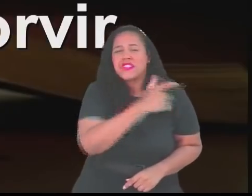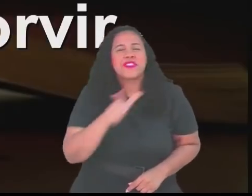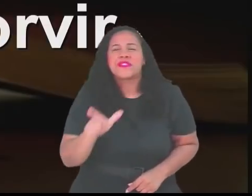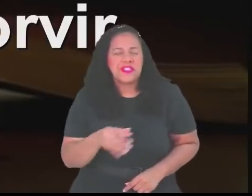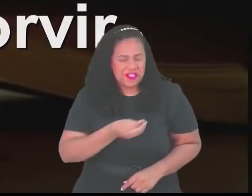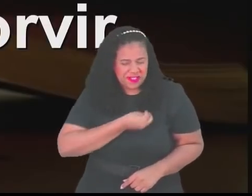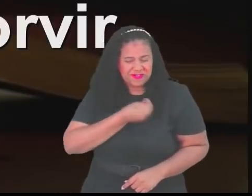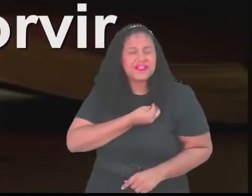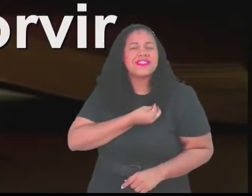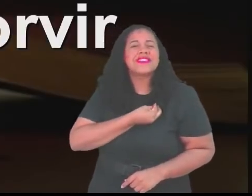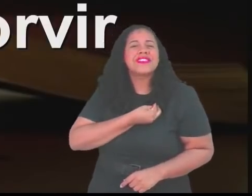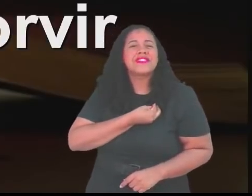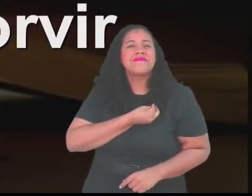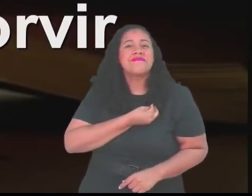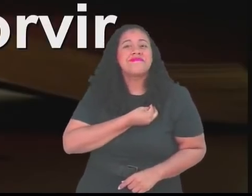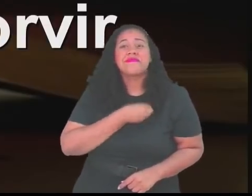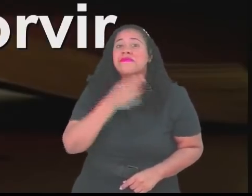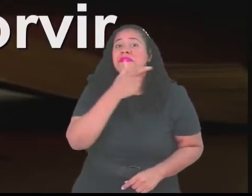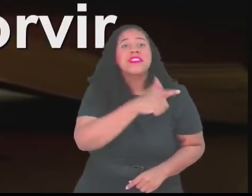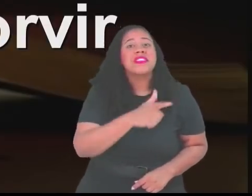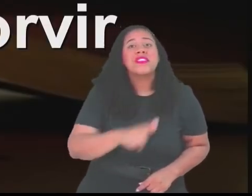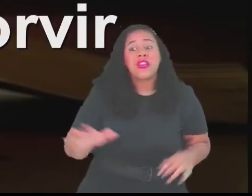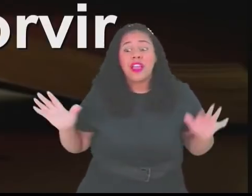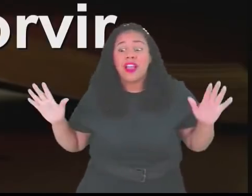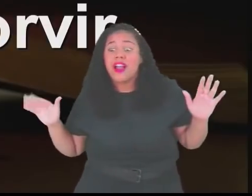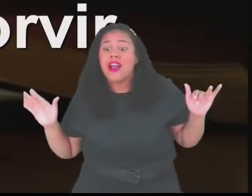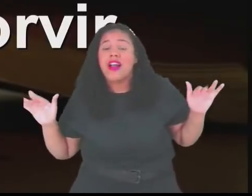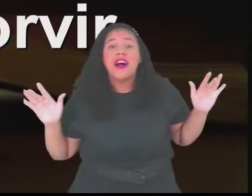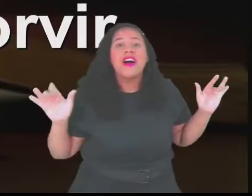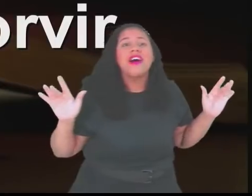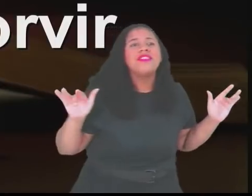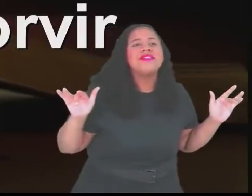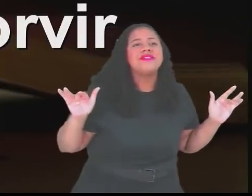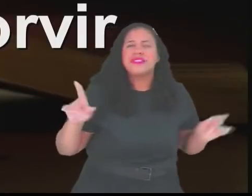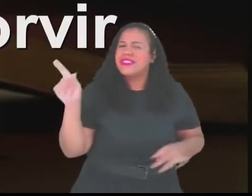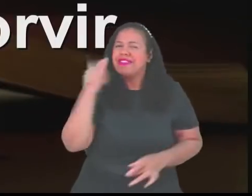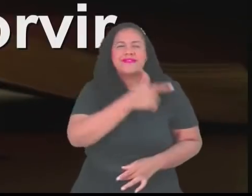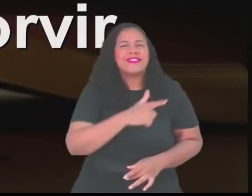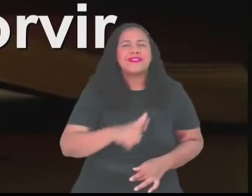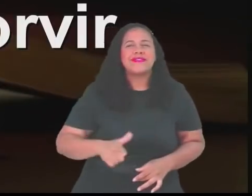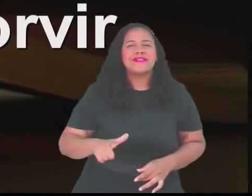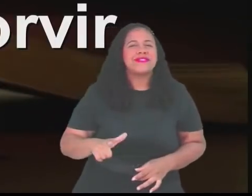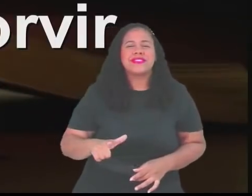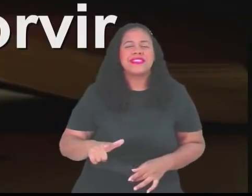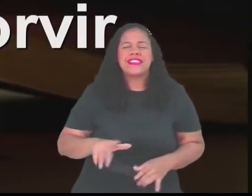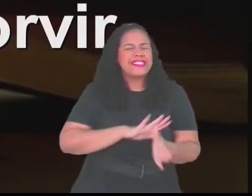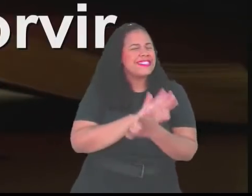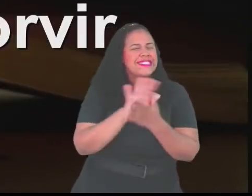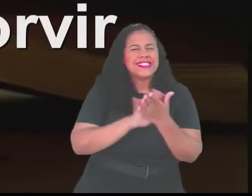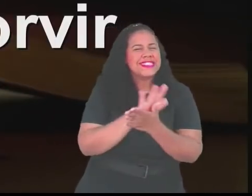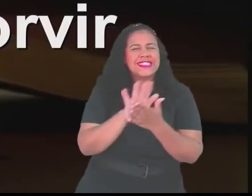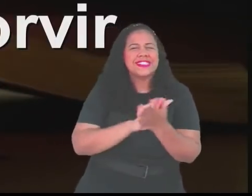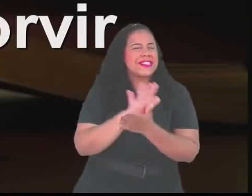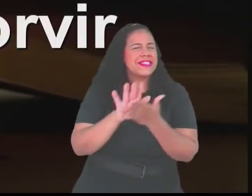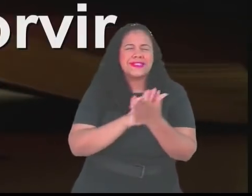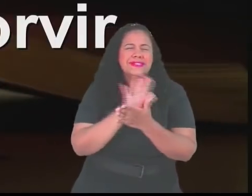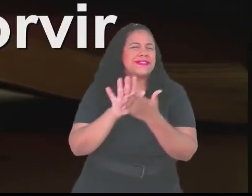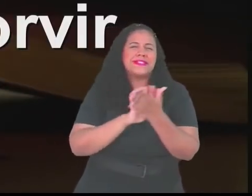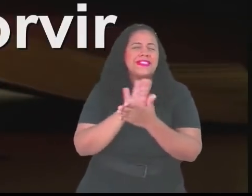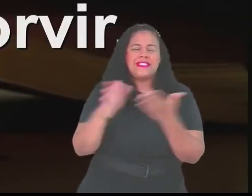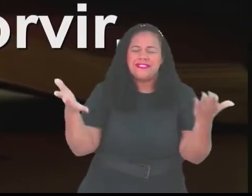nem a vida, nem os anjos, nem os principados, nem as